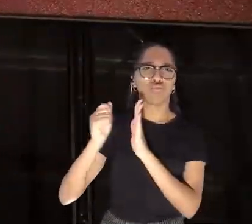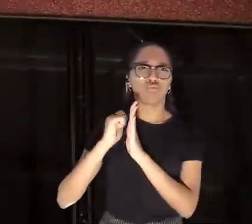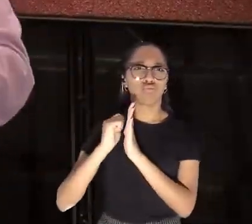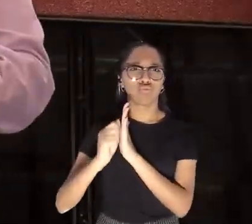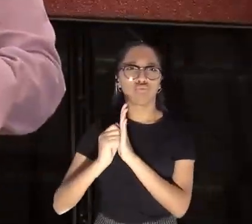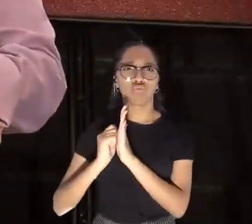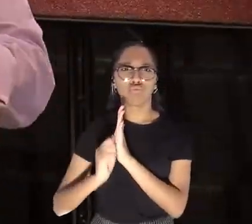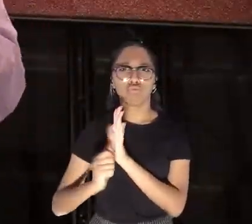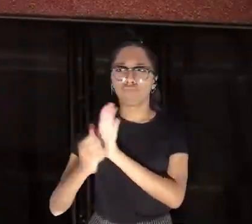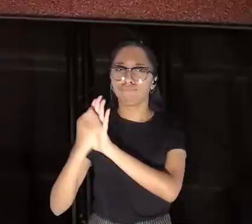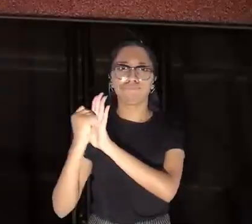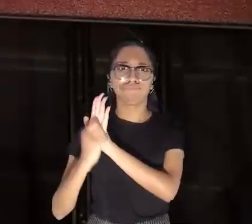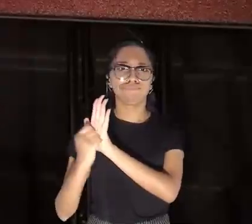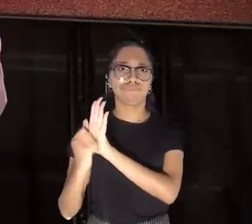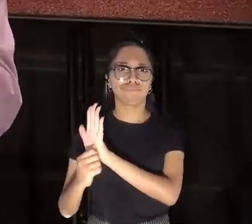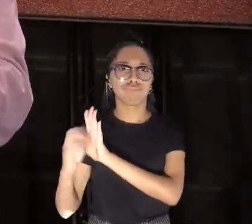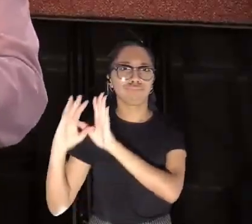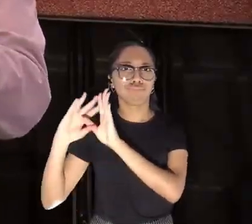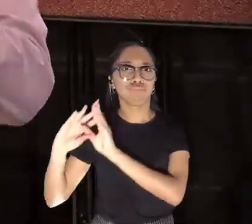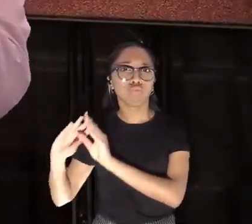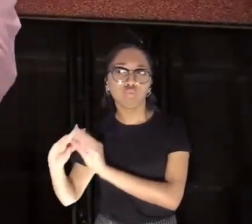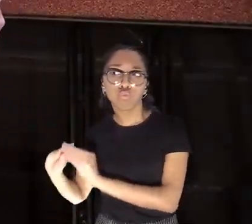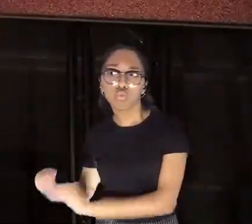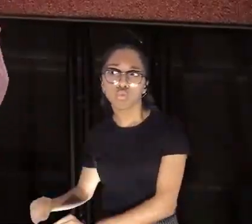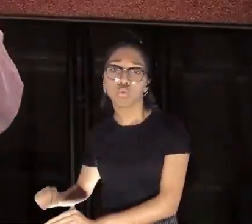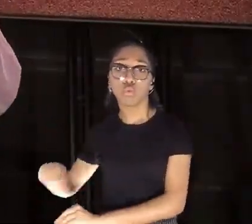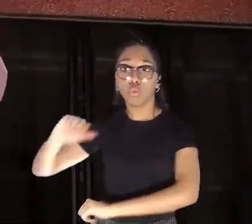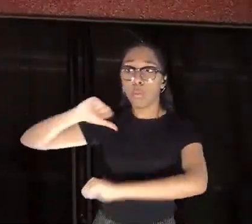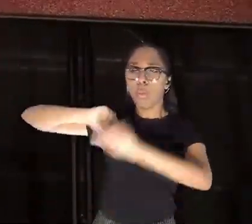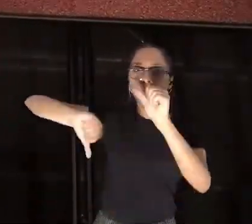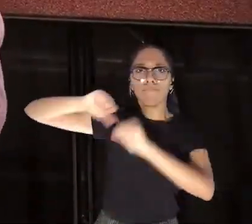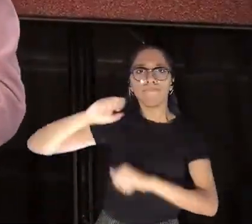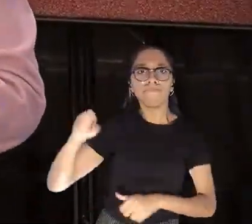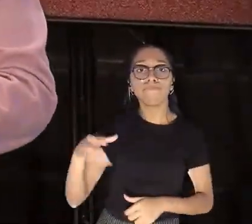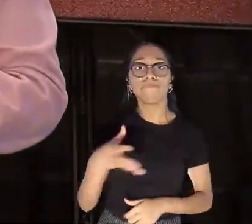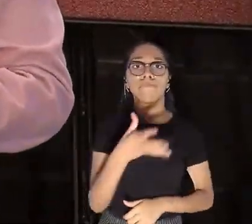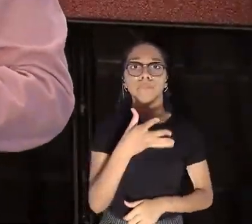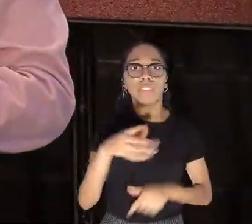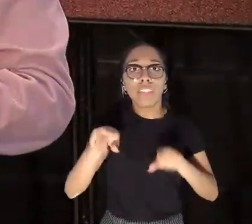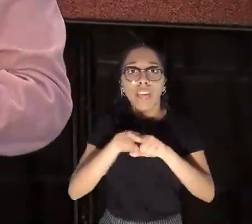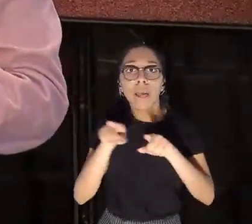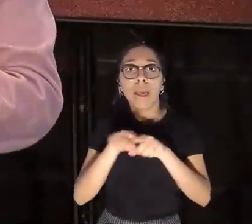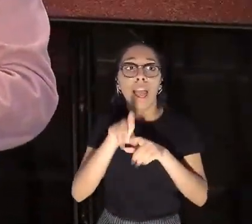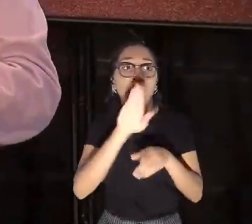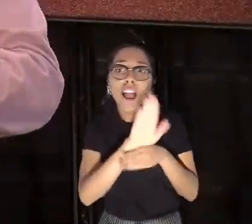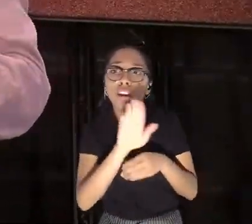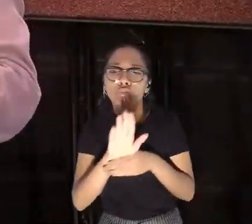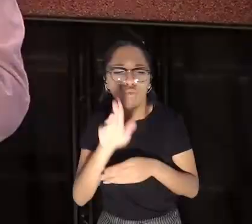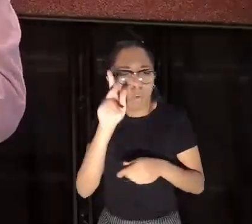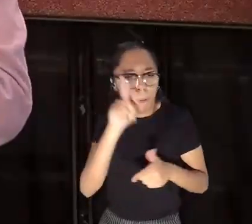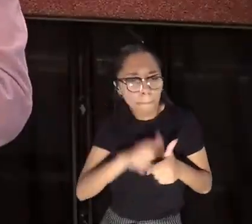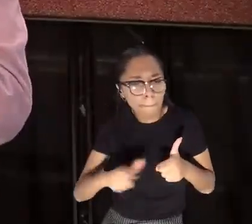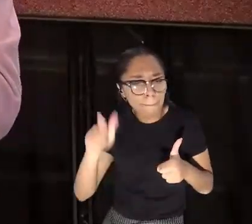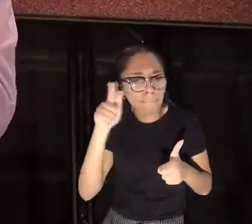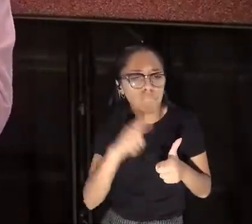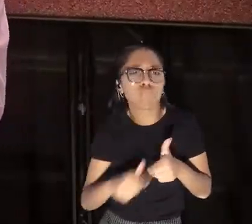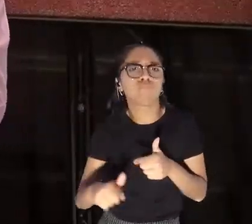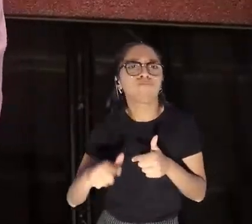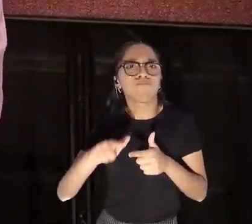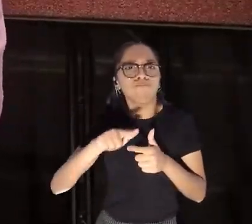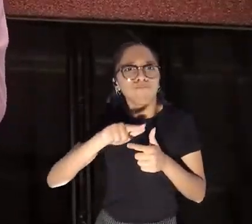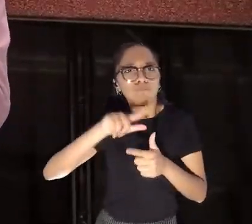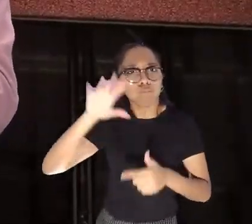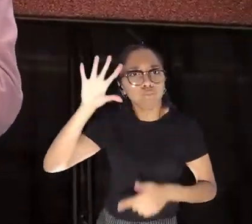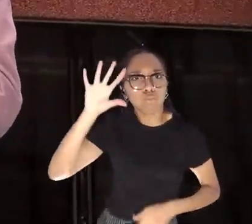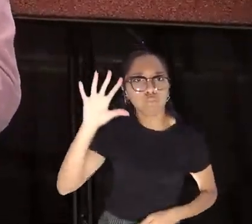que nos ajuda a vencer todos os problemas. Todos, e talvez tem gente aqui que